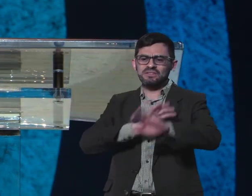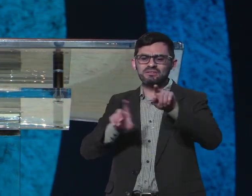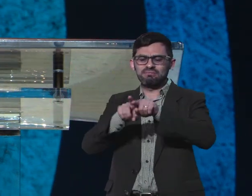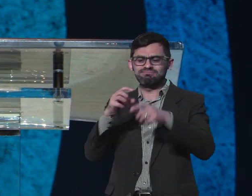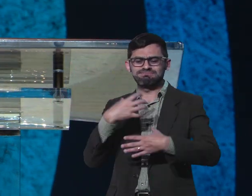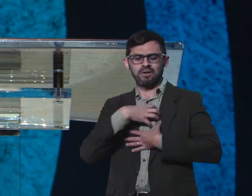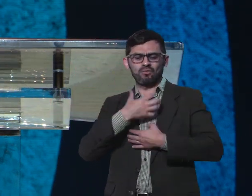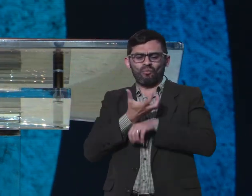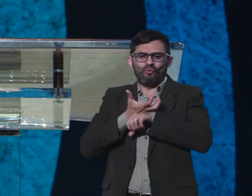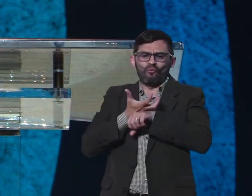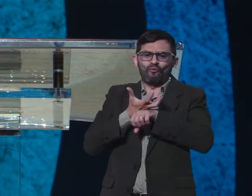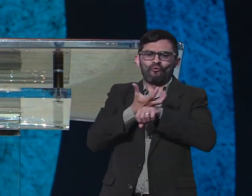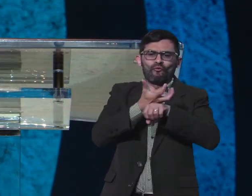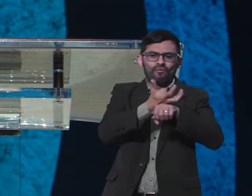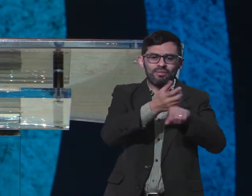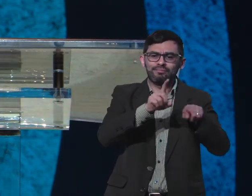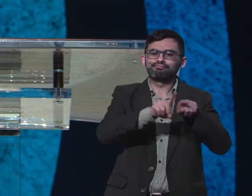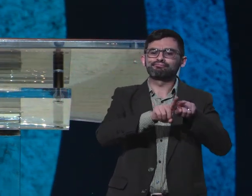vazio ainda?